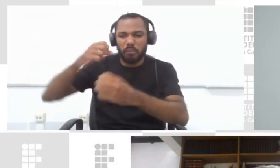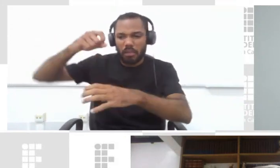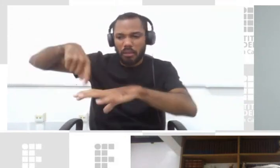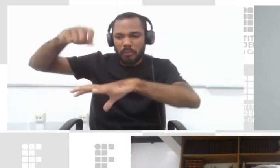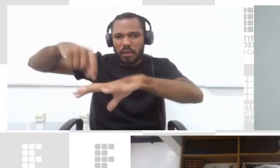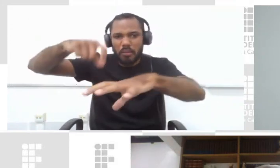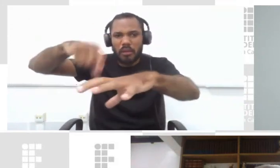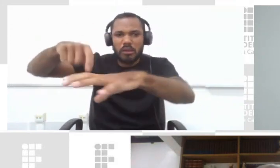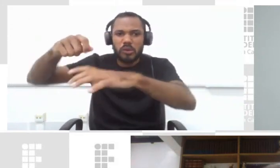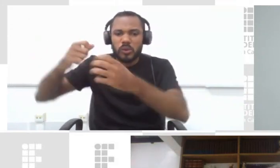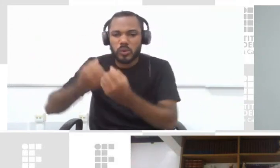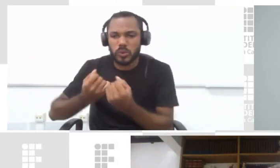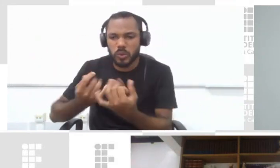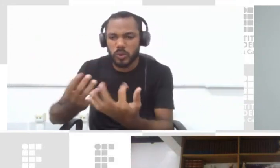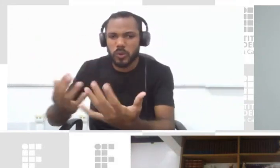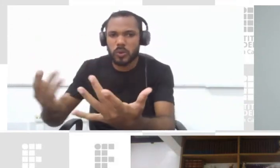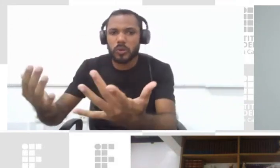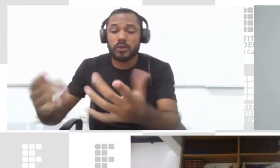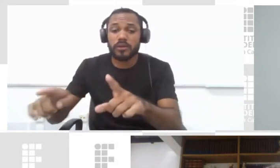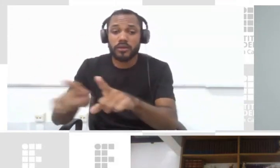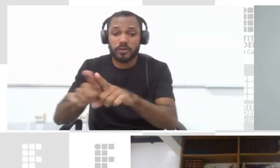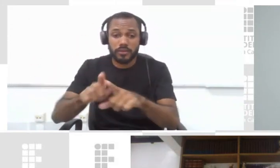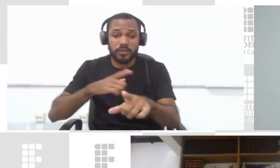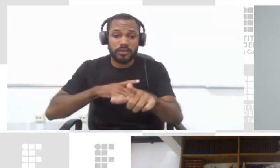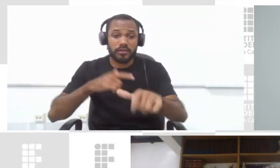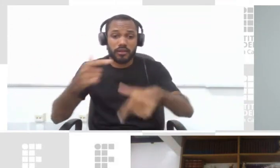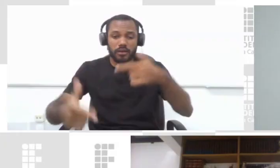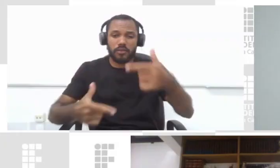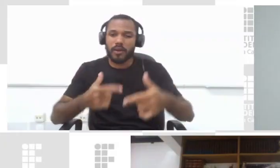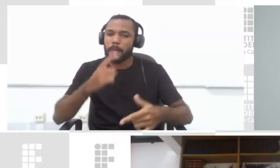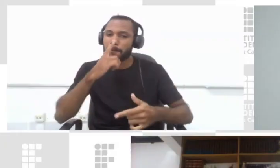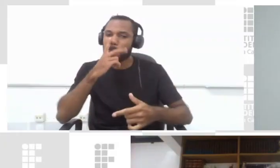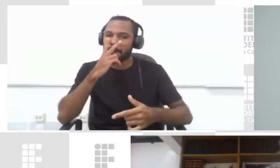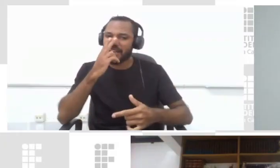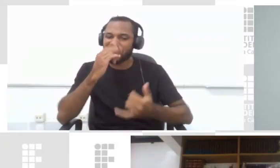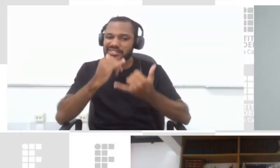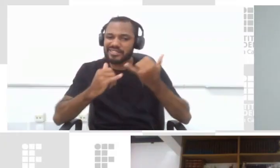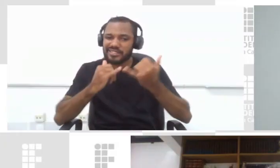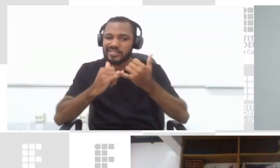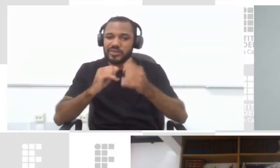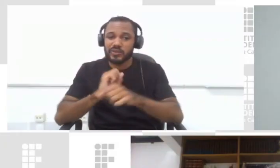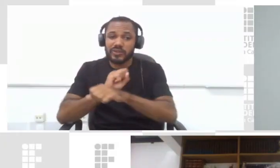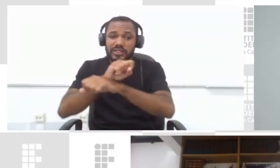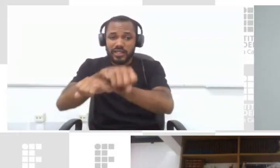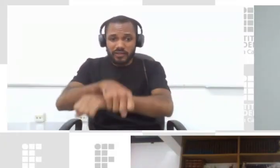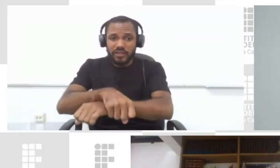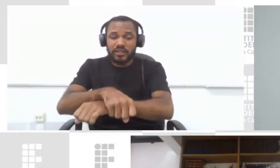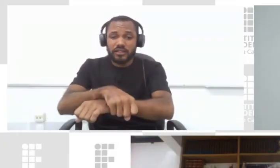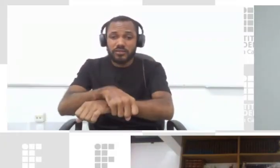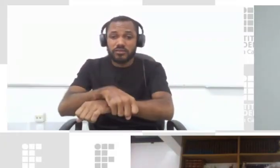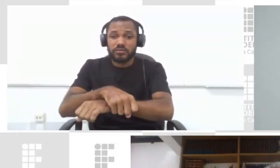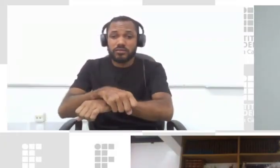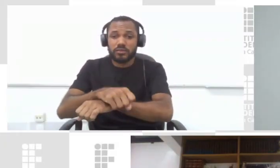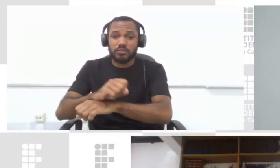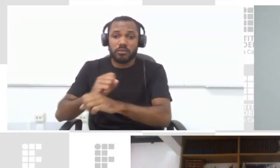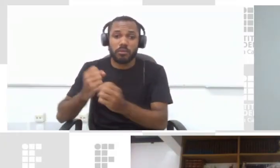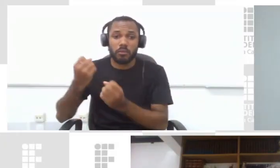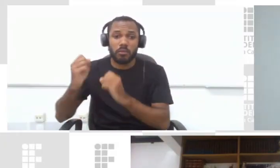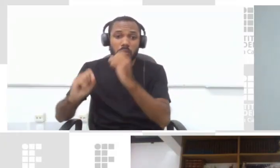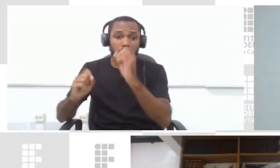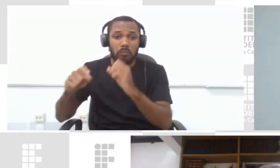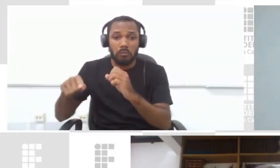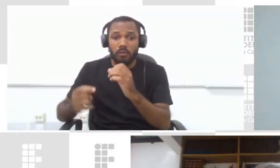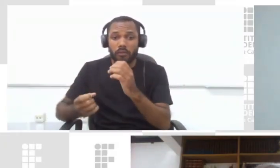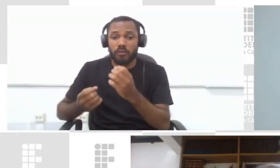de trabalho escravo, de trabalho análogo à escravidão no Brasil, e ele não produz riqueza para o povo brasileiro, ele produz riqueza só para os grandes fazendeiros.